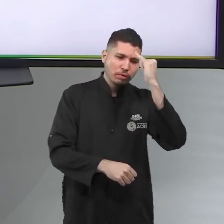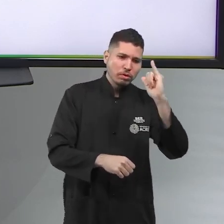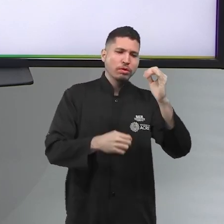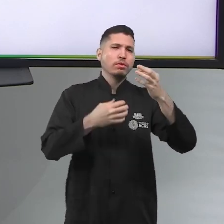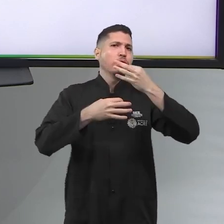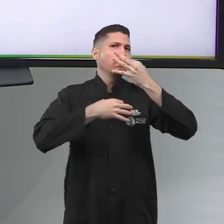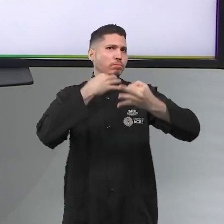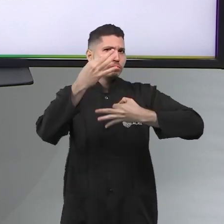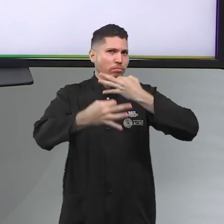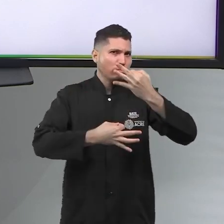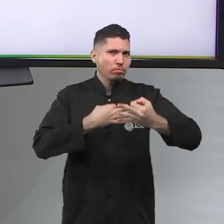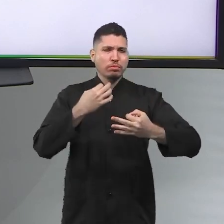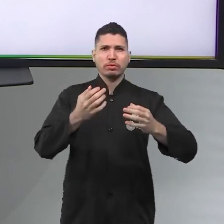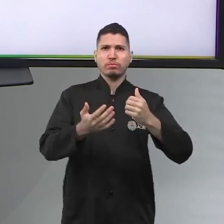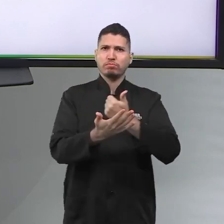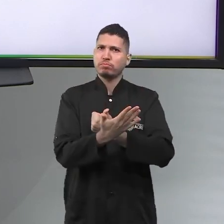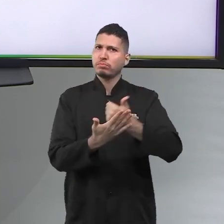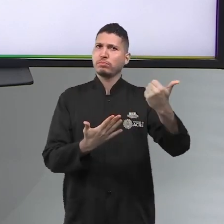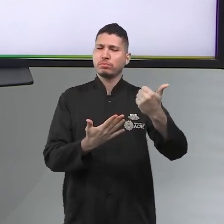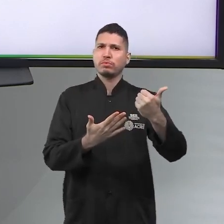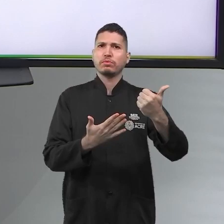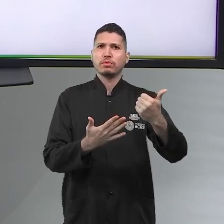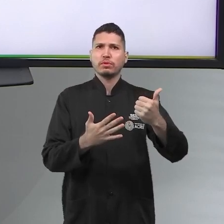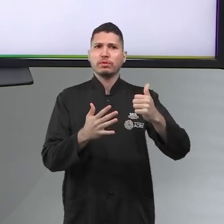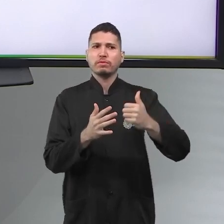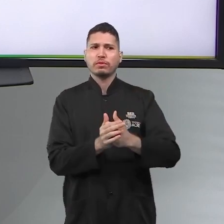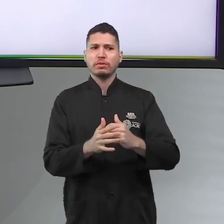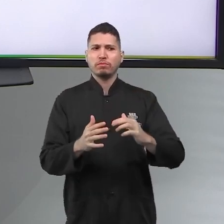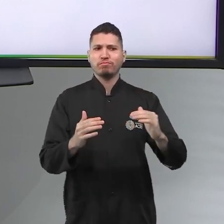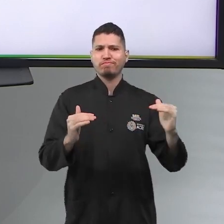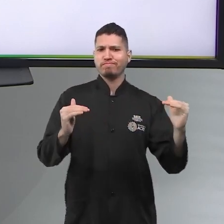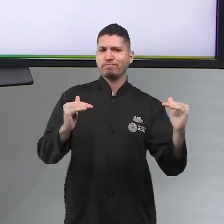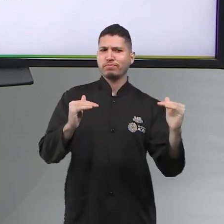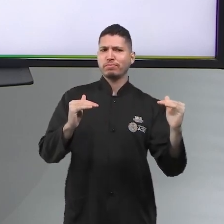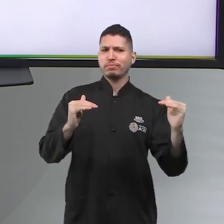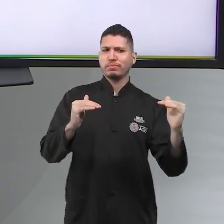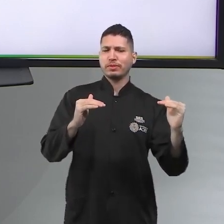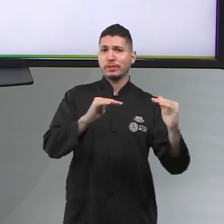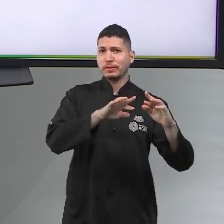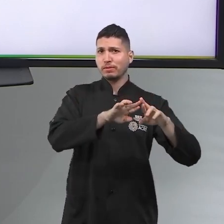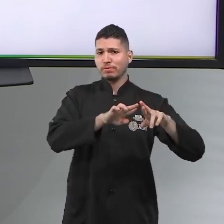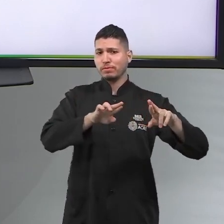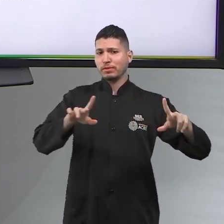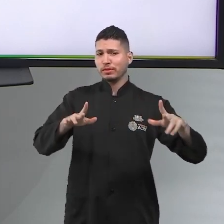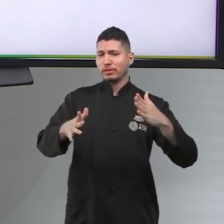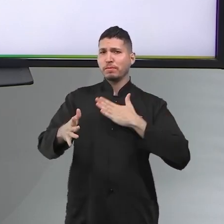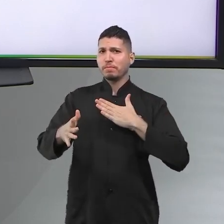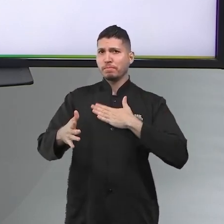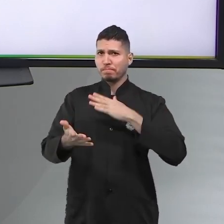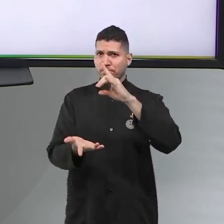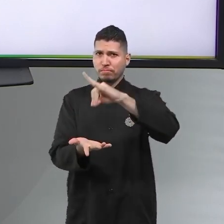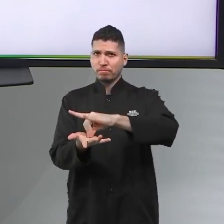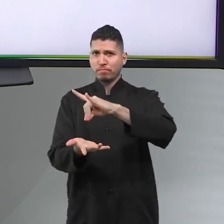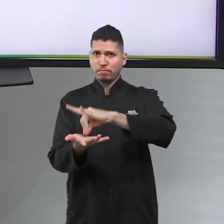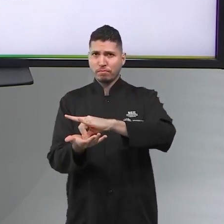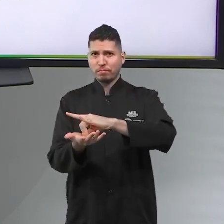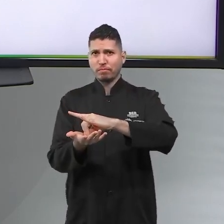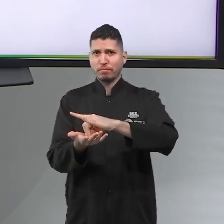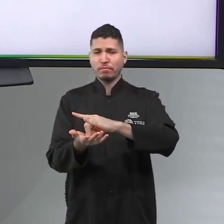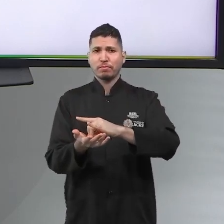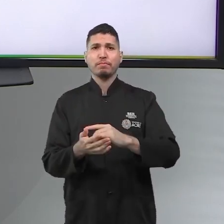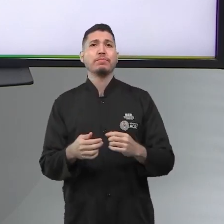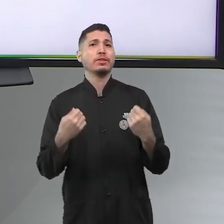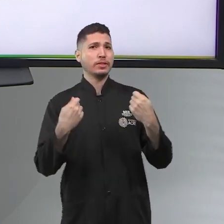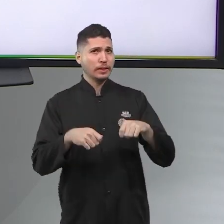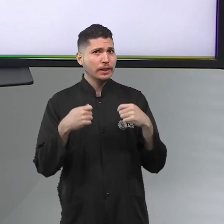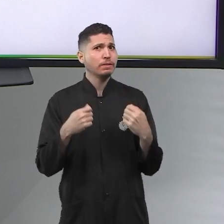outras formas de agir e que não são compatíveis à minha realidade. Tudo isso precisa ser